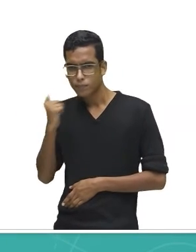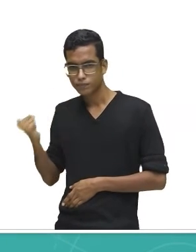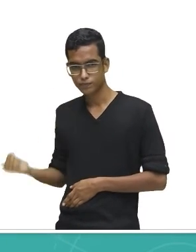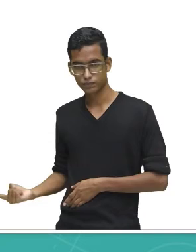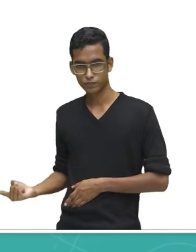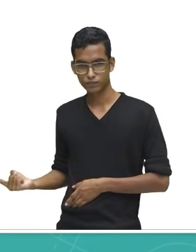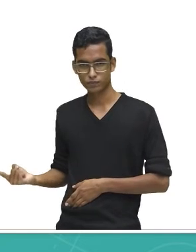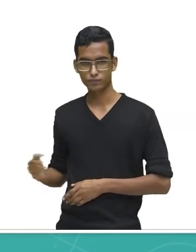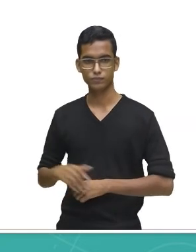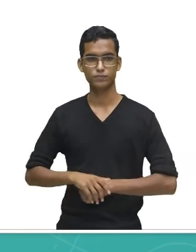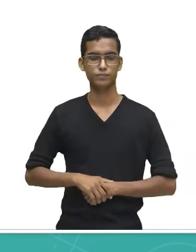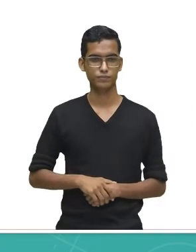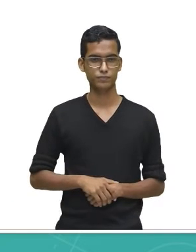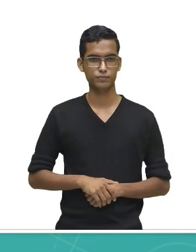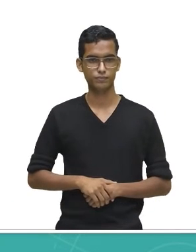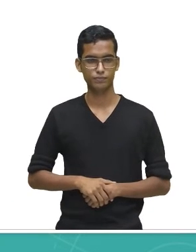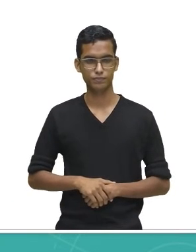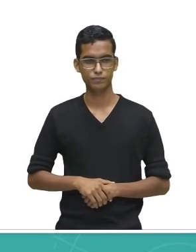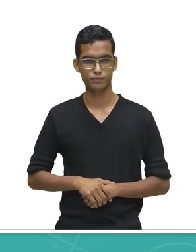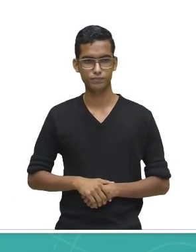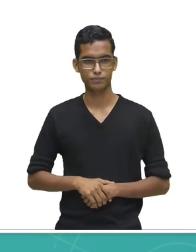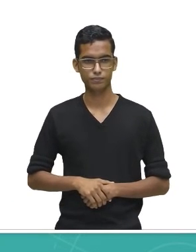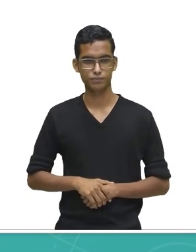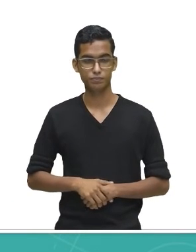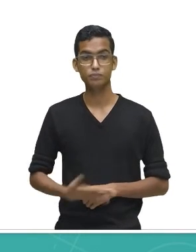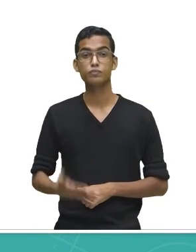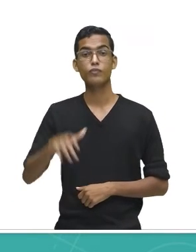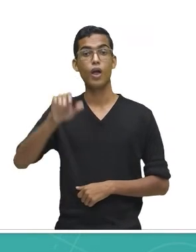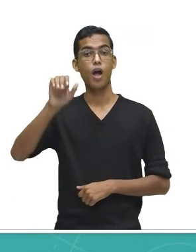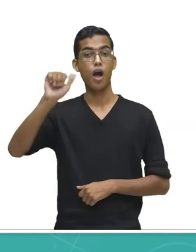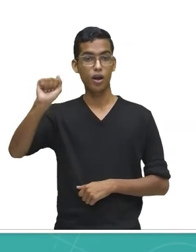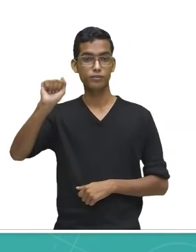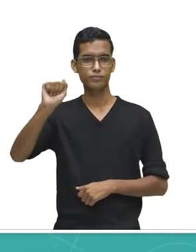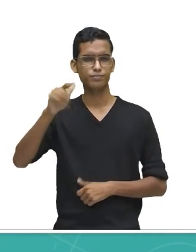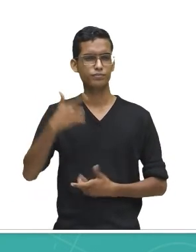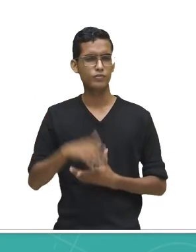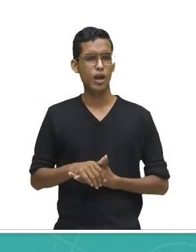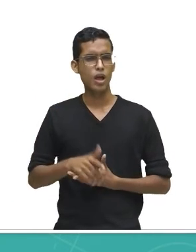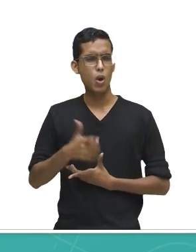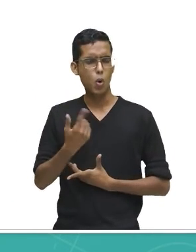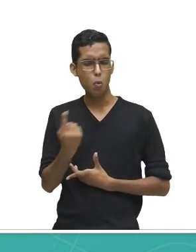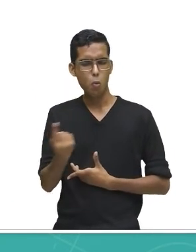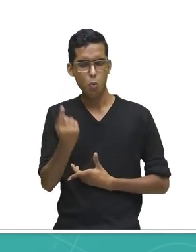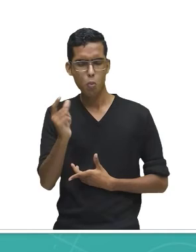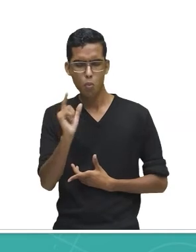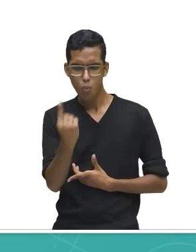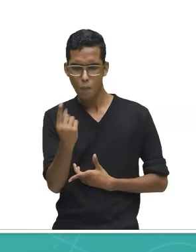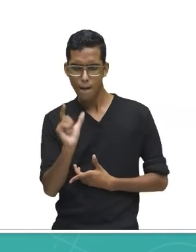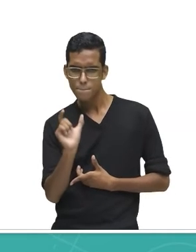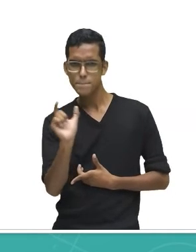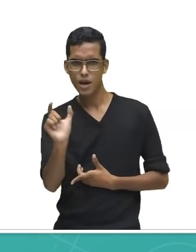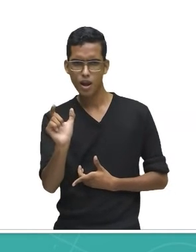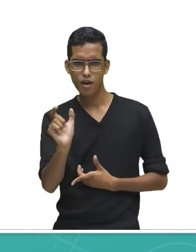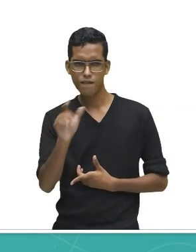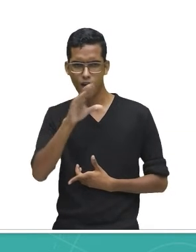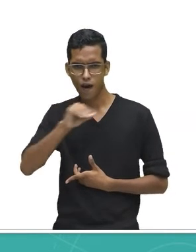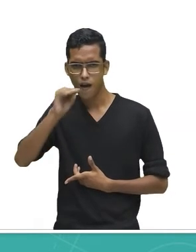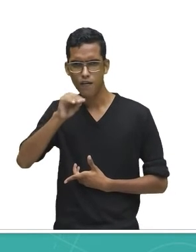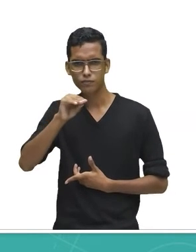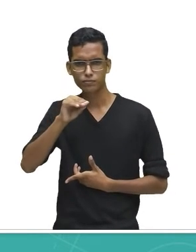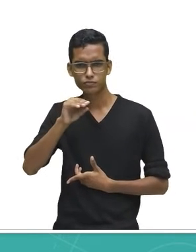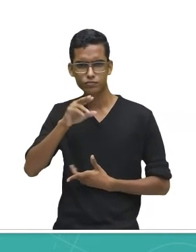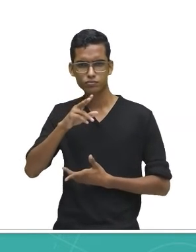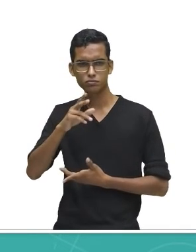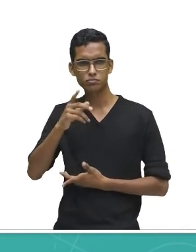a. Apenas uma palavra foi pronunciada corretamente, apenas 2 palavras